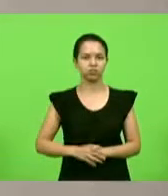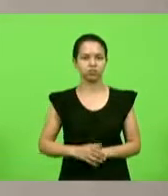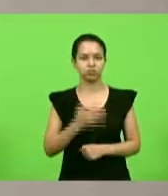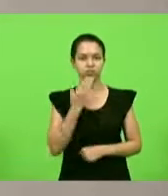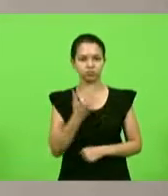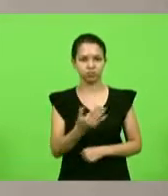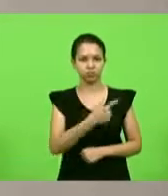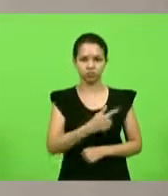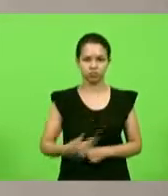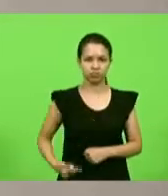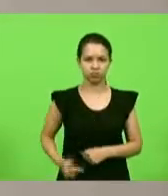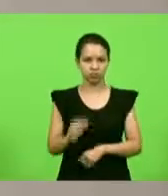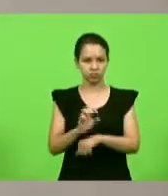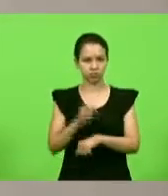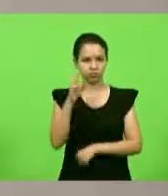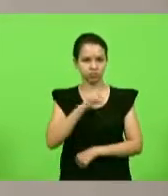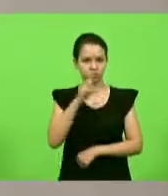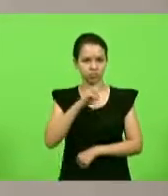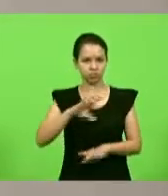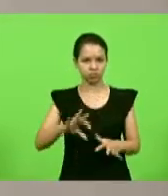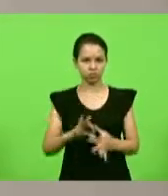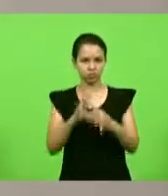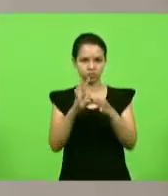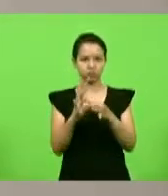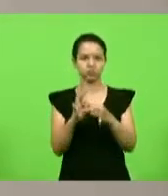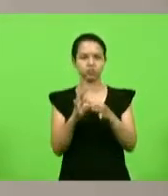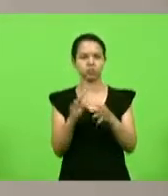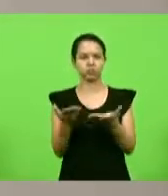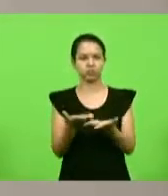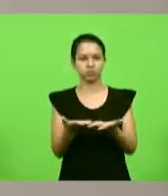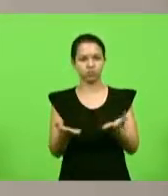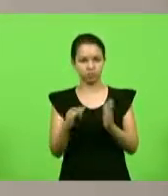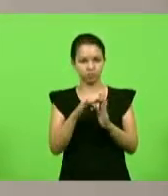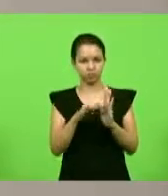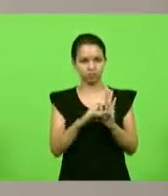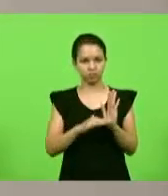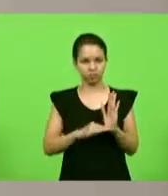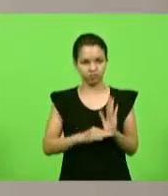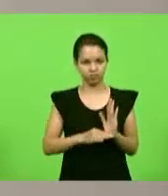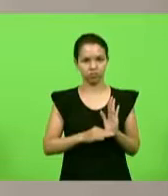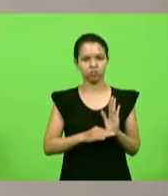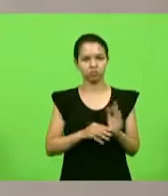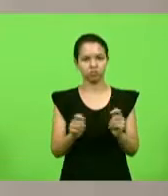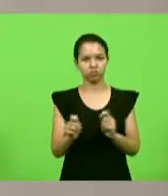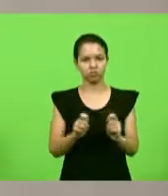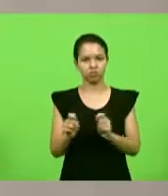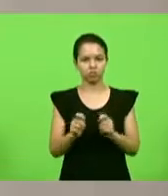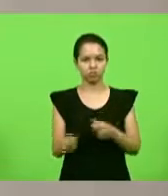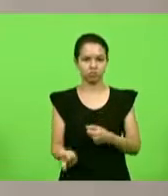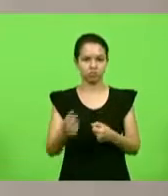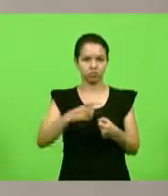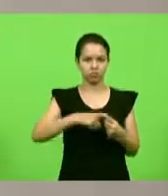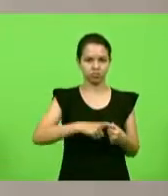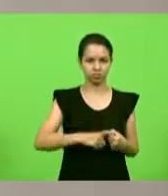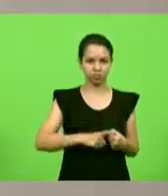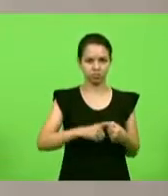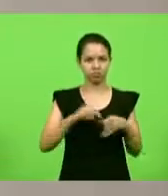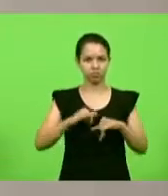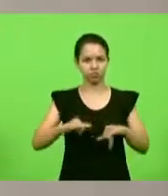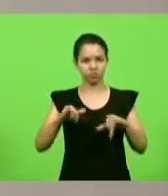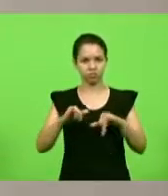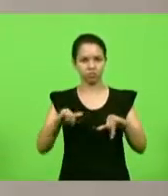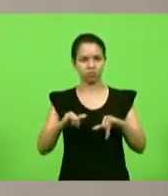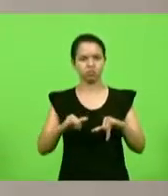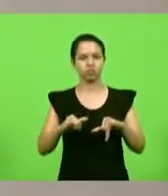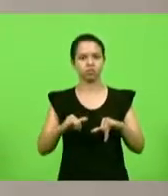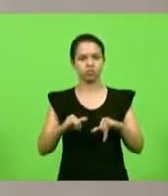urgente unificação dos dispositivos legais e elaboração de um plano de contingenciamento para o retorno das manifestações esportivas